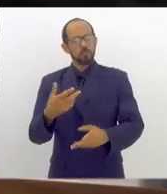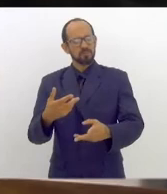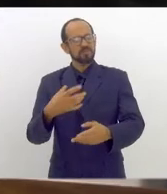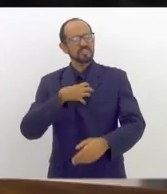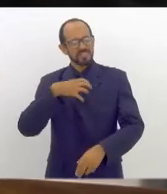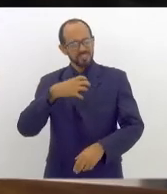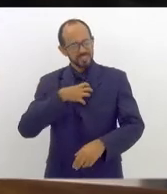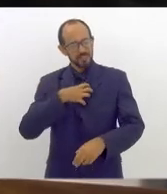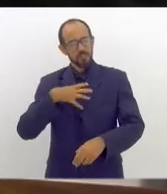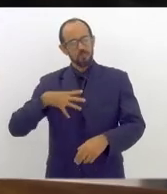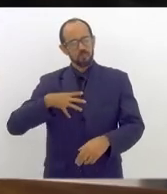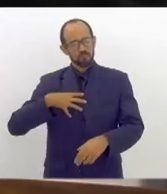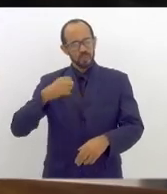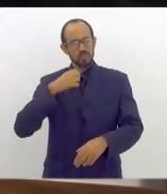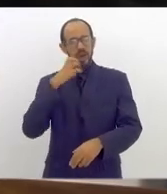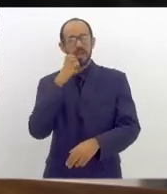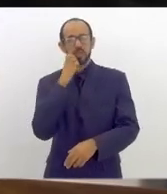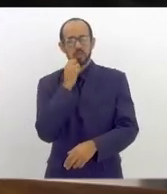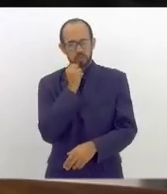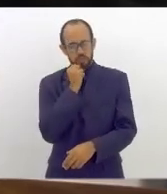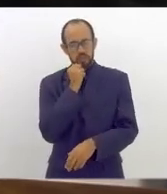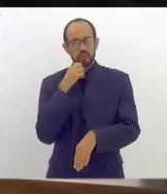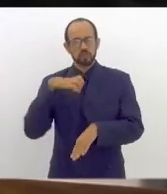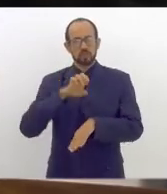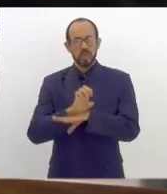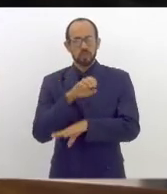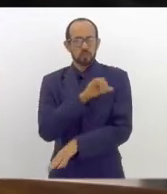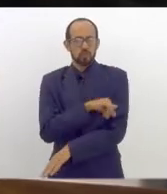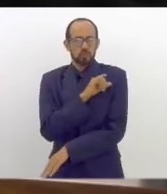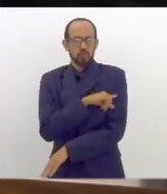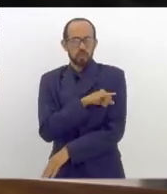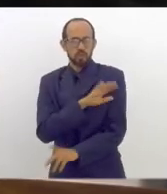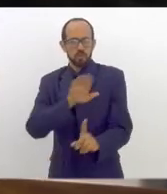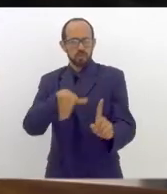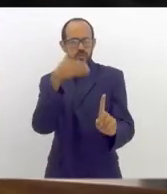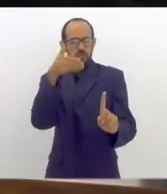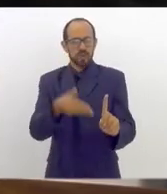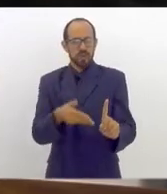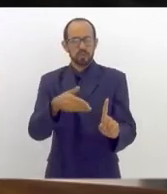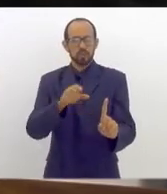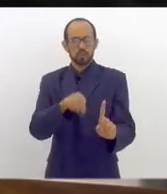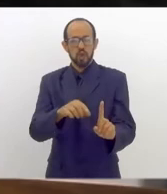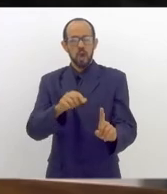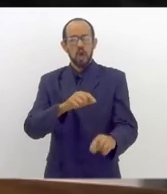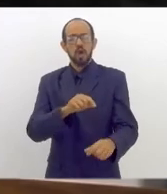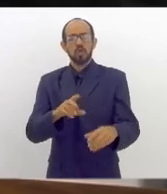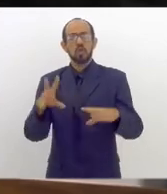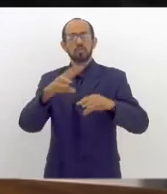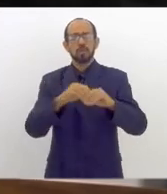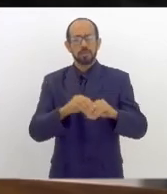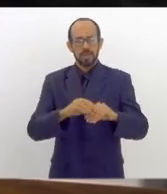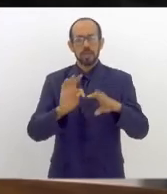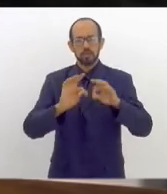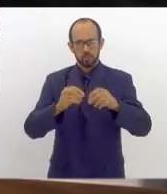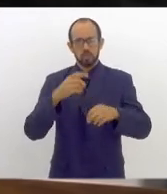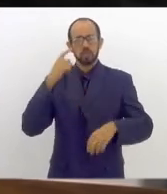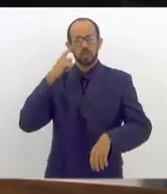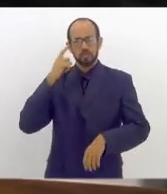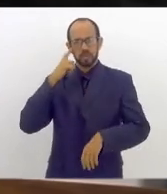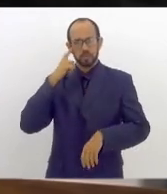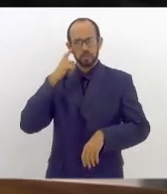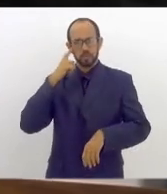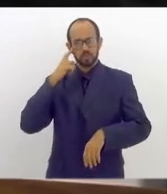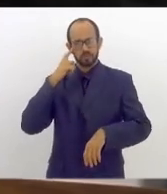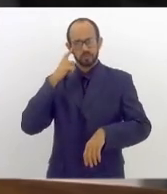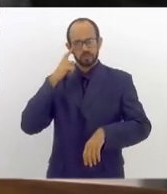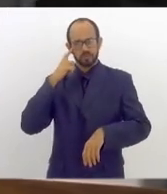com essas encomendas com essas homenagens realmente só vem ratificar aquilo que eu penso não